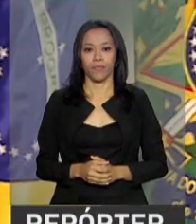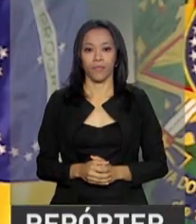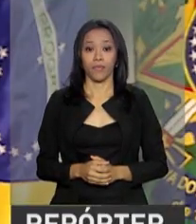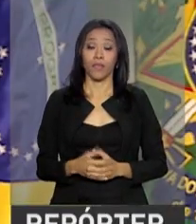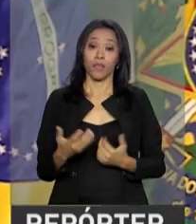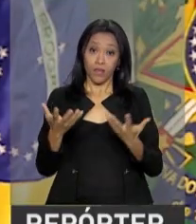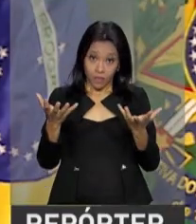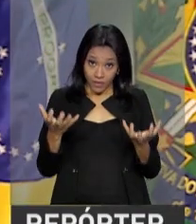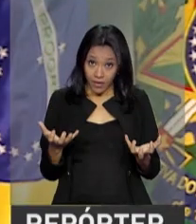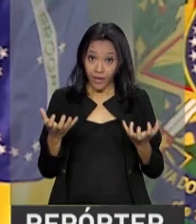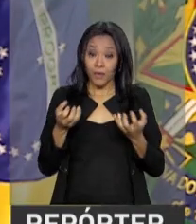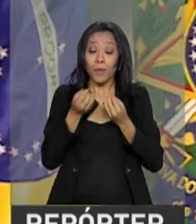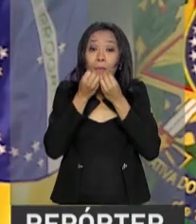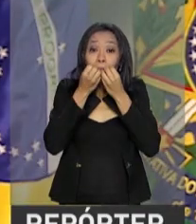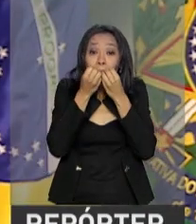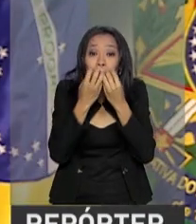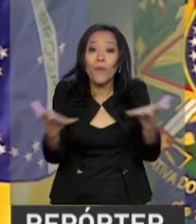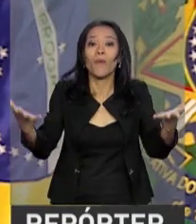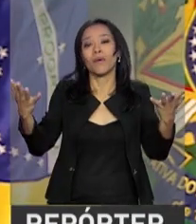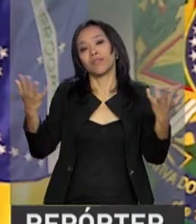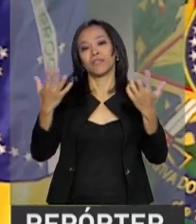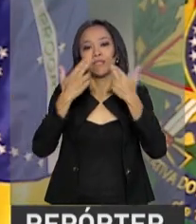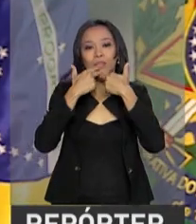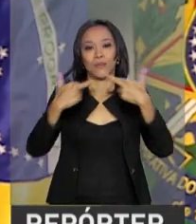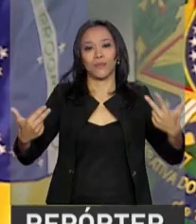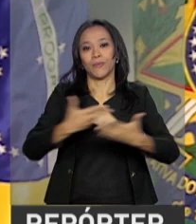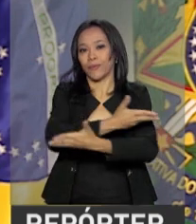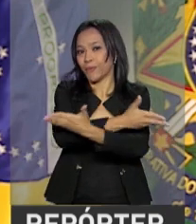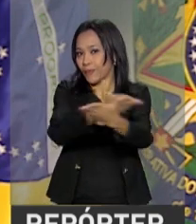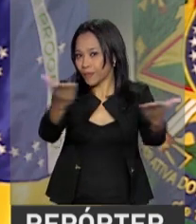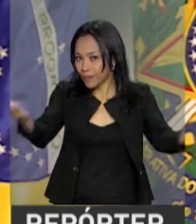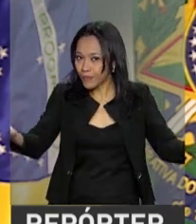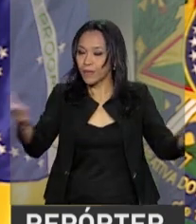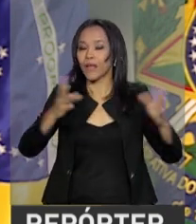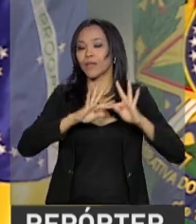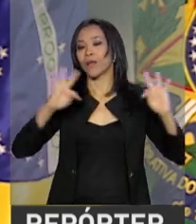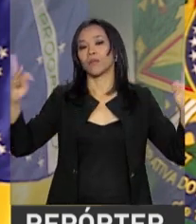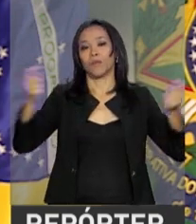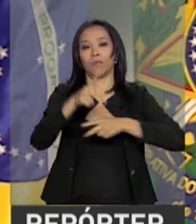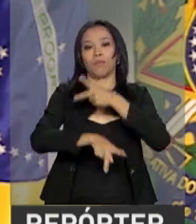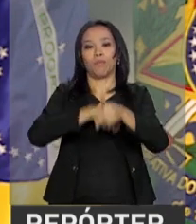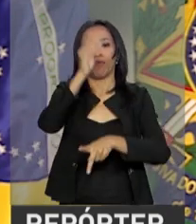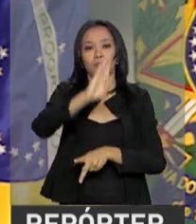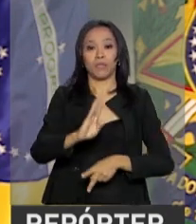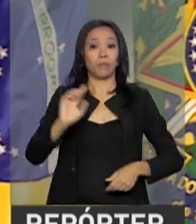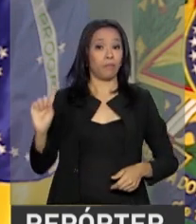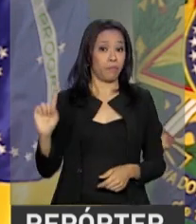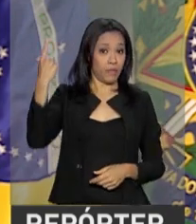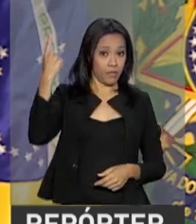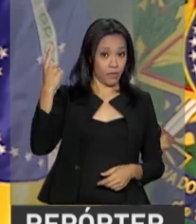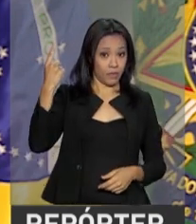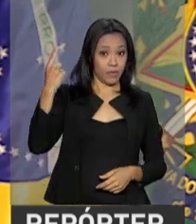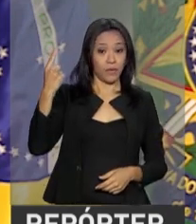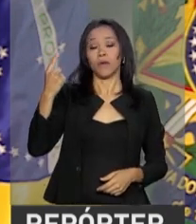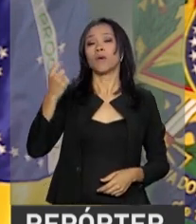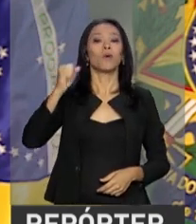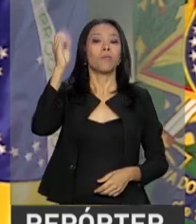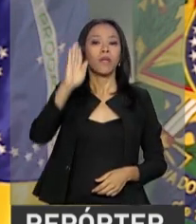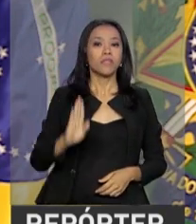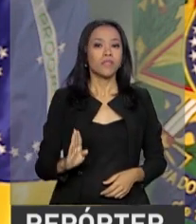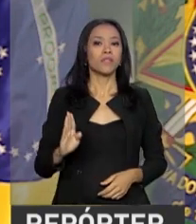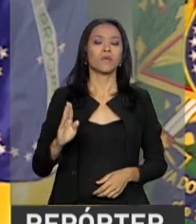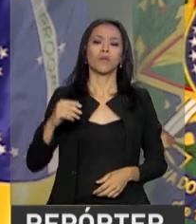eu quero dar boas notícias a todos os brasileiros e brasileiras a primeira delas o brasil foi considerado por